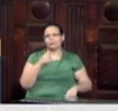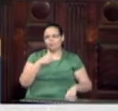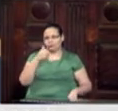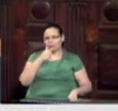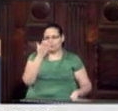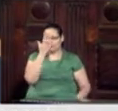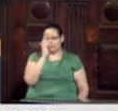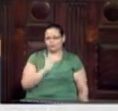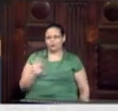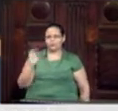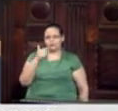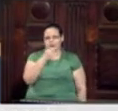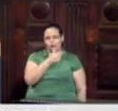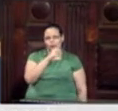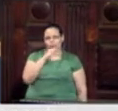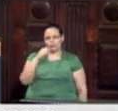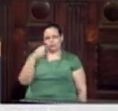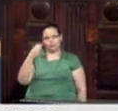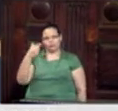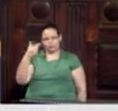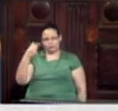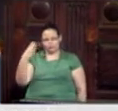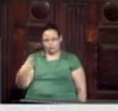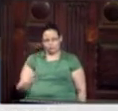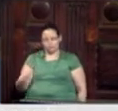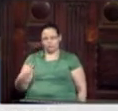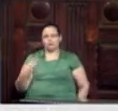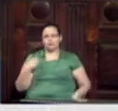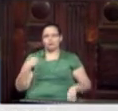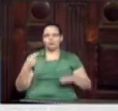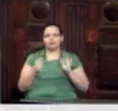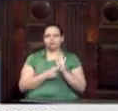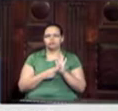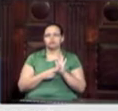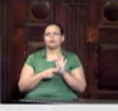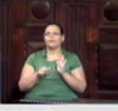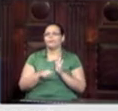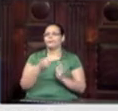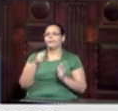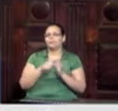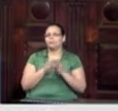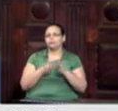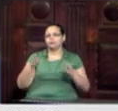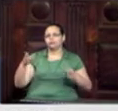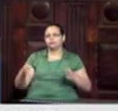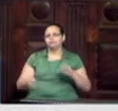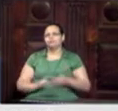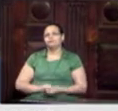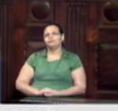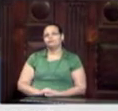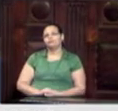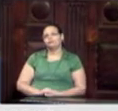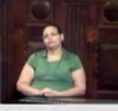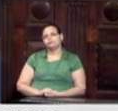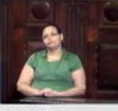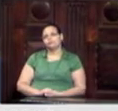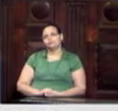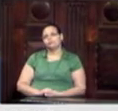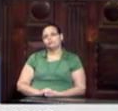de 2003, quando assumi o meu primeiro mandato,